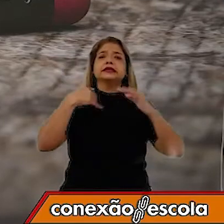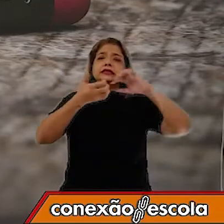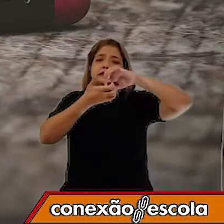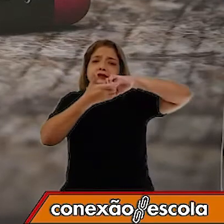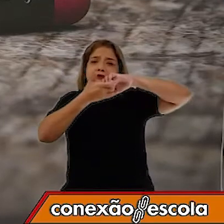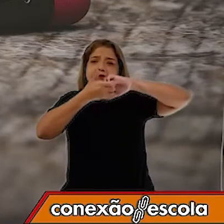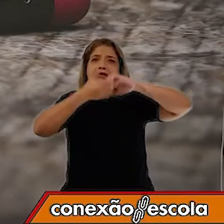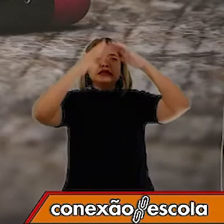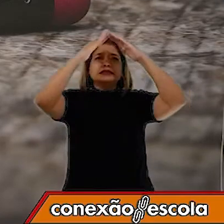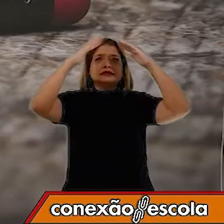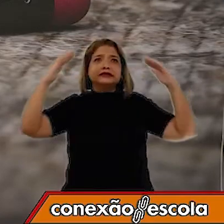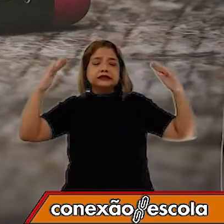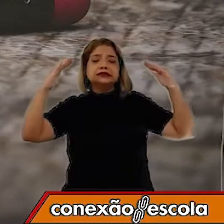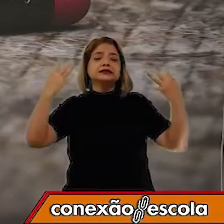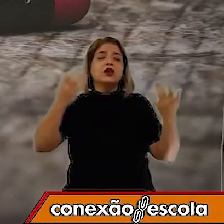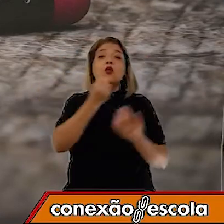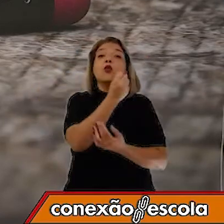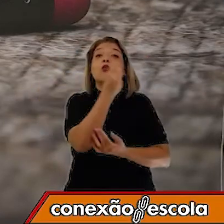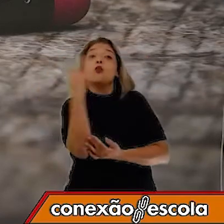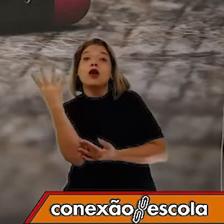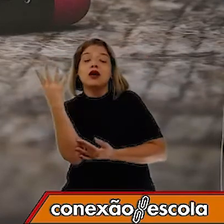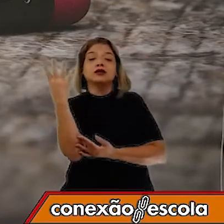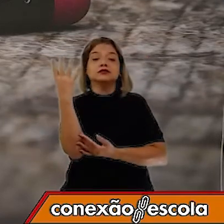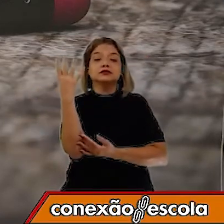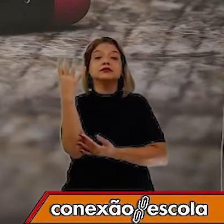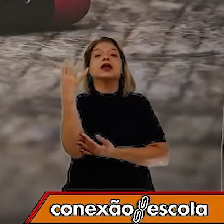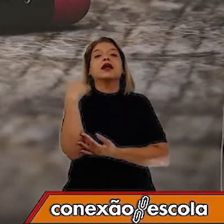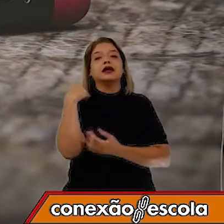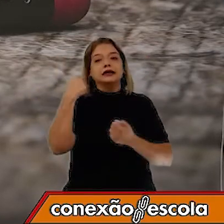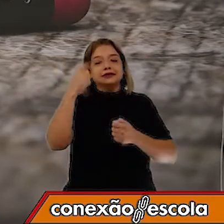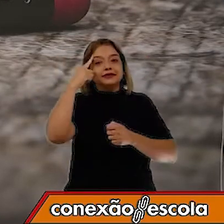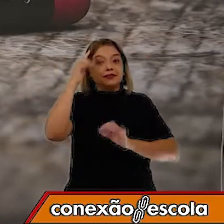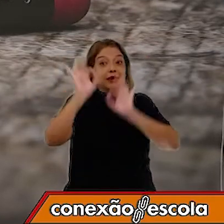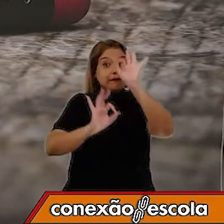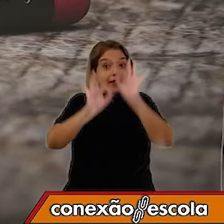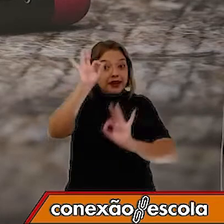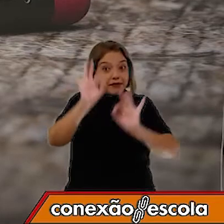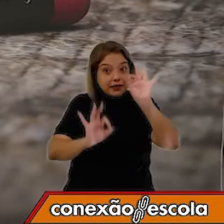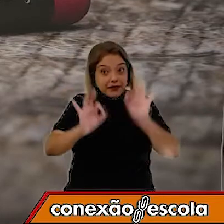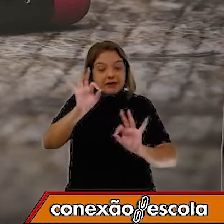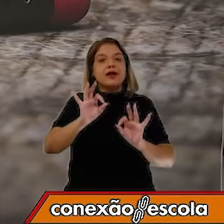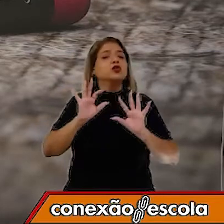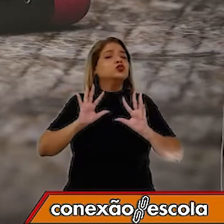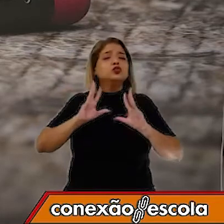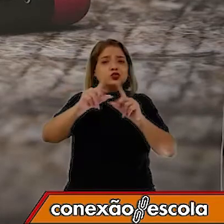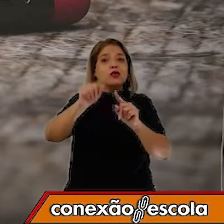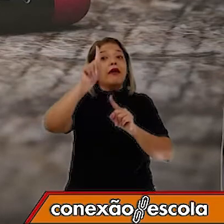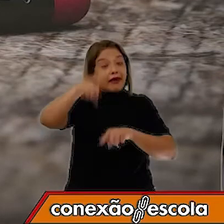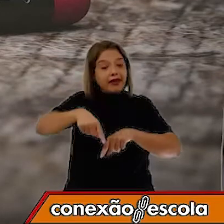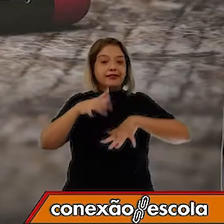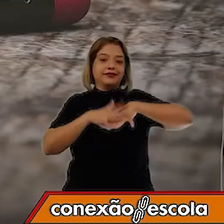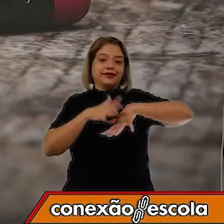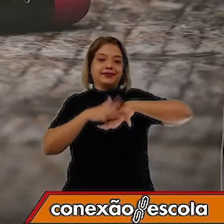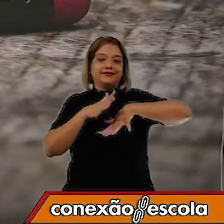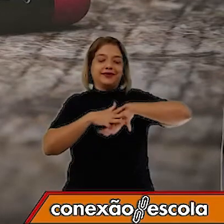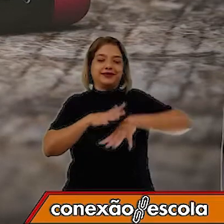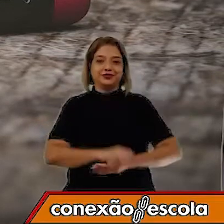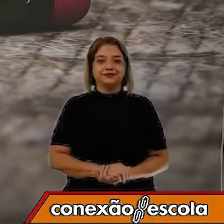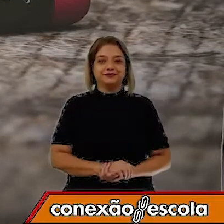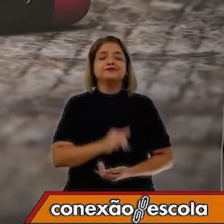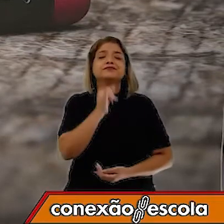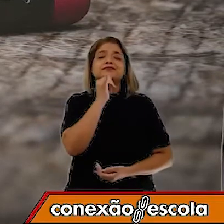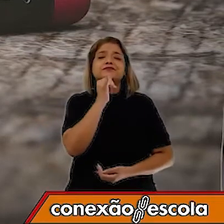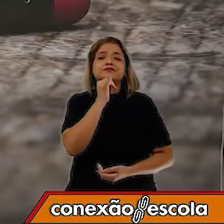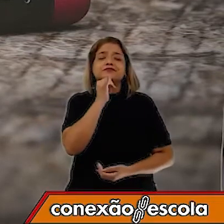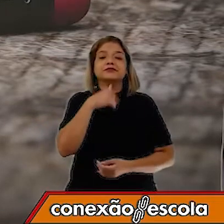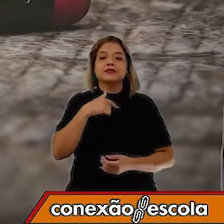telha? Quantidade? Então teve que ter um planejamento. E isso tem matemática. Por exemplo, o jogo